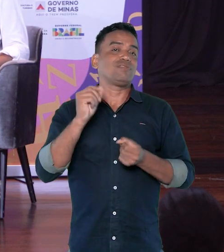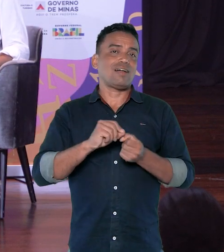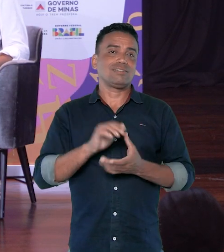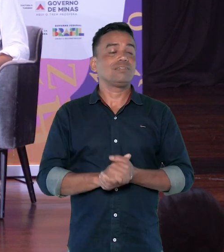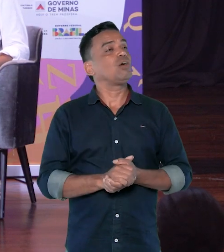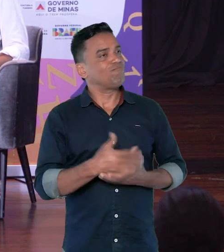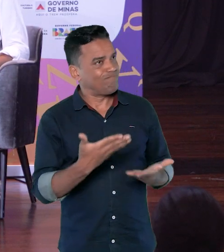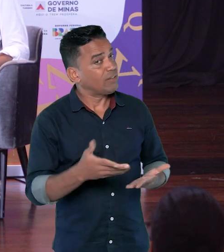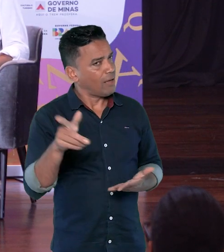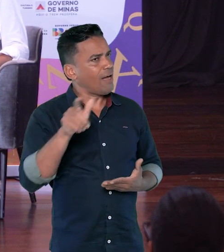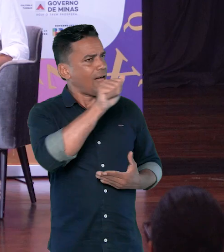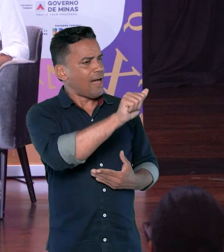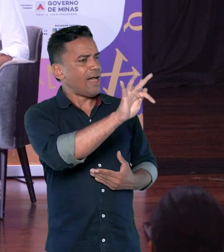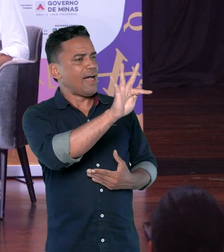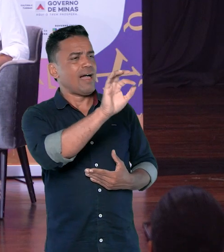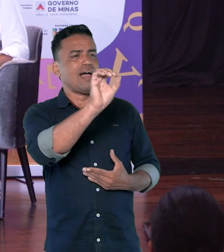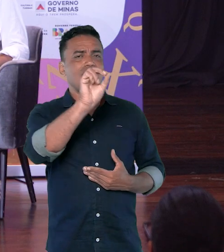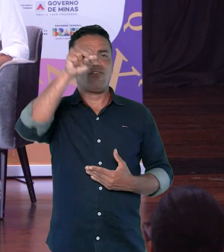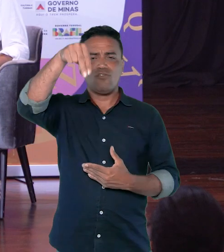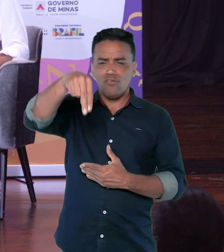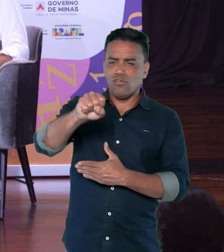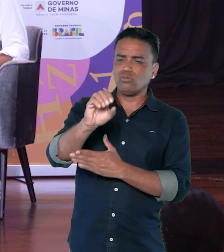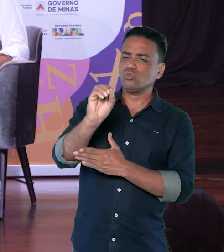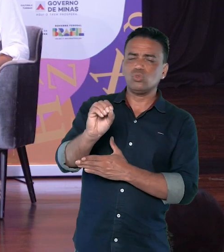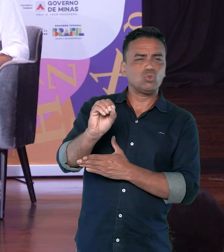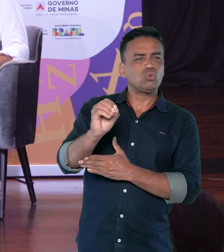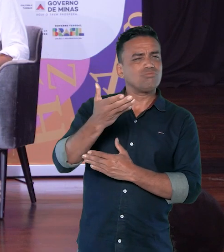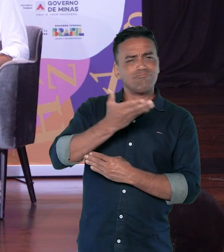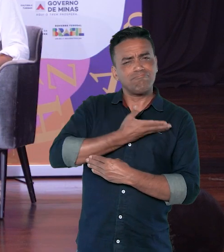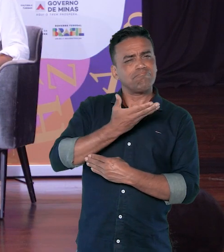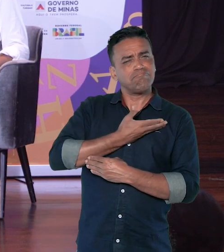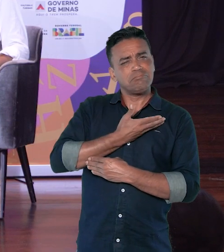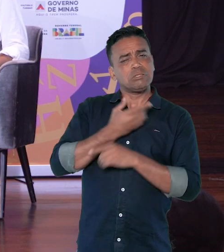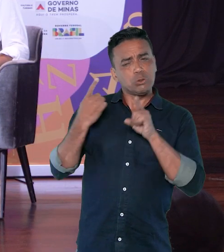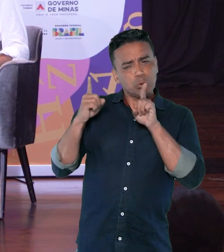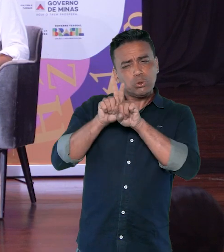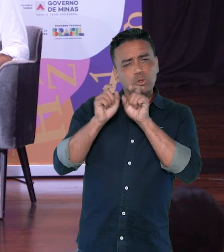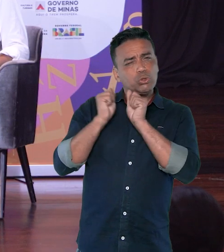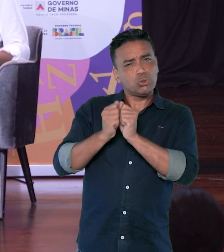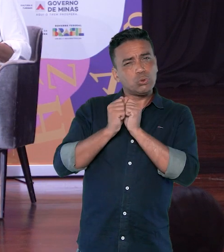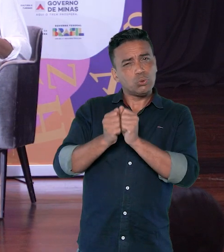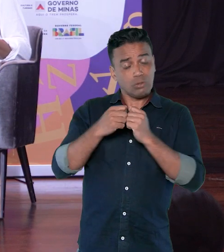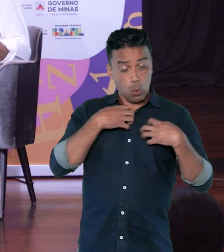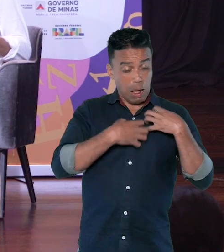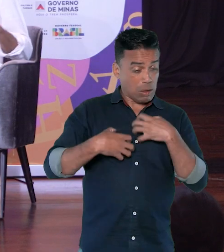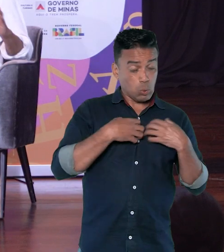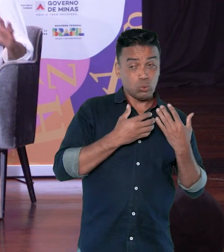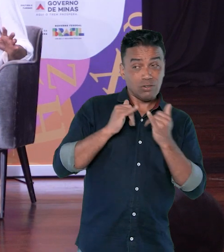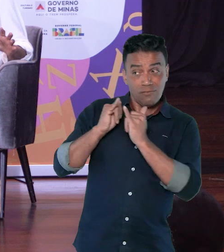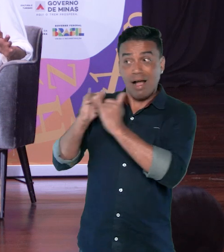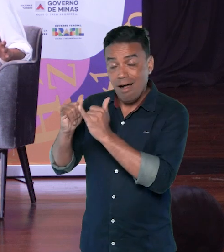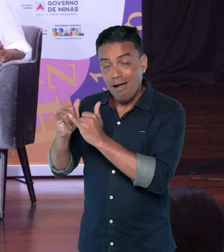De fato, o Afonso sempre esteve do meu lado. Às vezes eu mando uma angústia para ele. O Afonso é tipo, como é que a gente vai